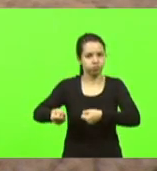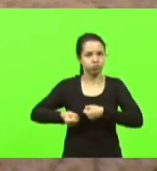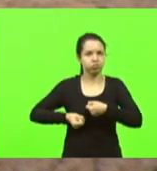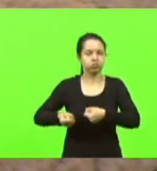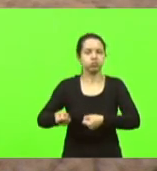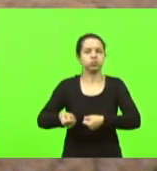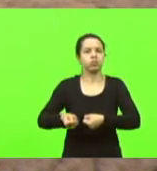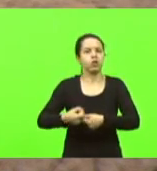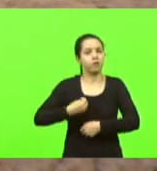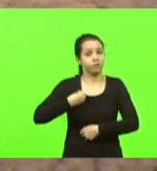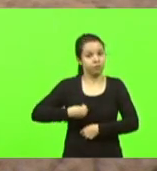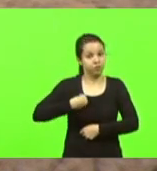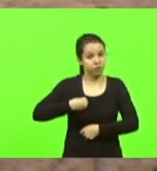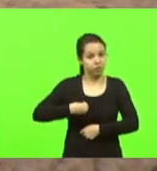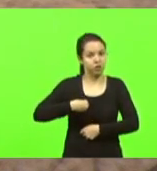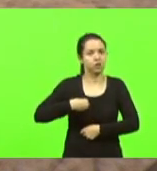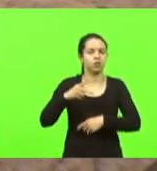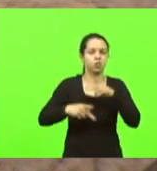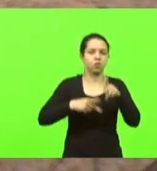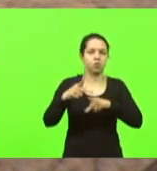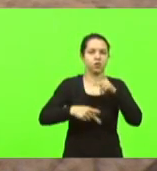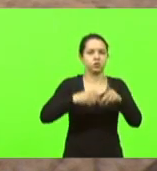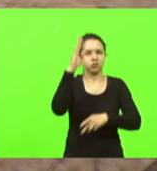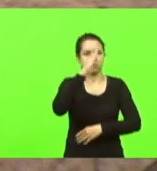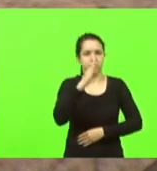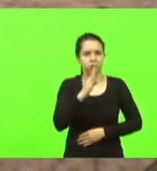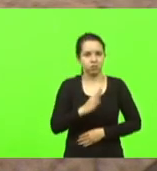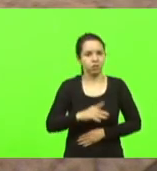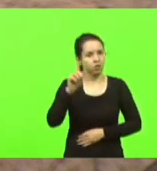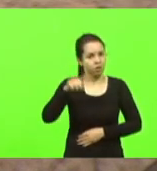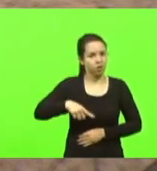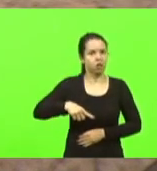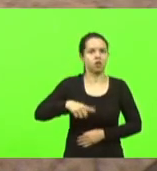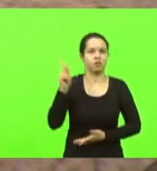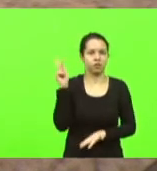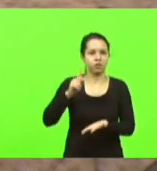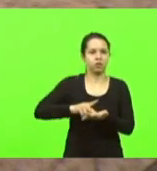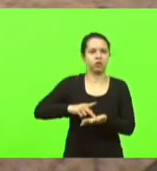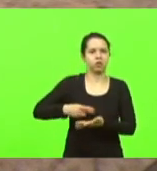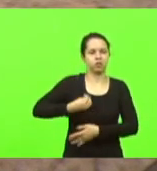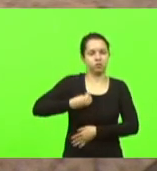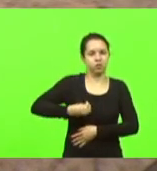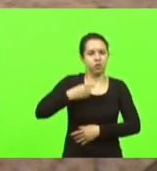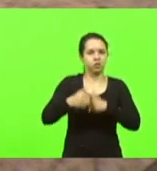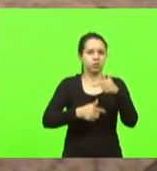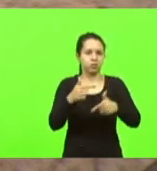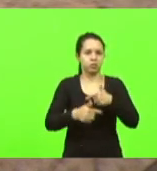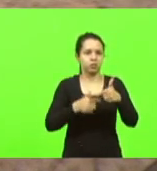realidade da vida dos brasileiros Essa é a realidade dos trabalhadores brasileiros